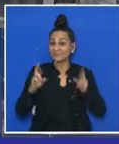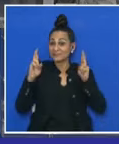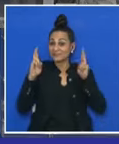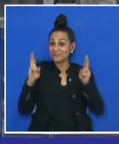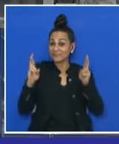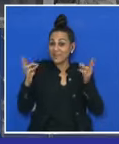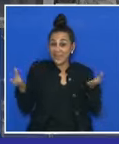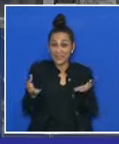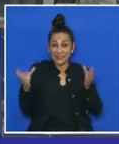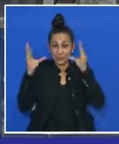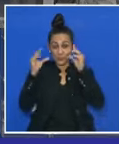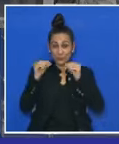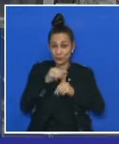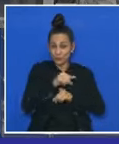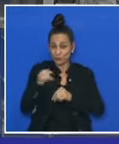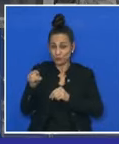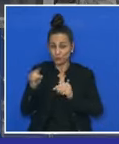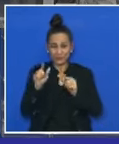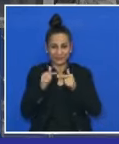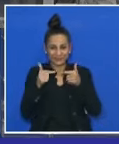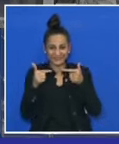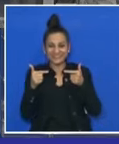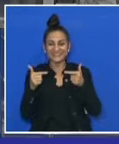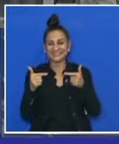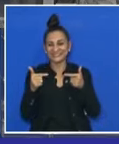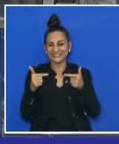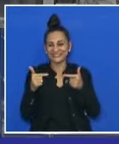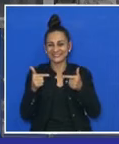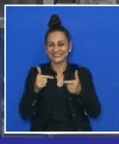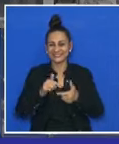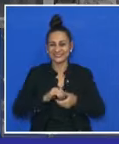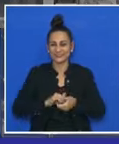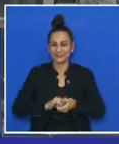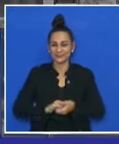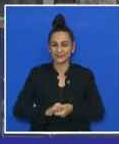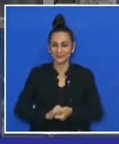Dedos cruzados, será que essa noite é a sua noite da sorte?